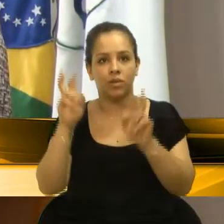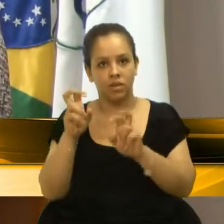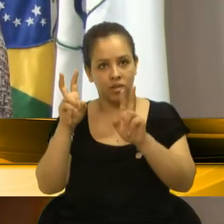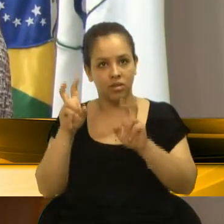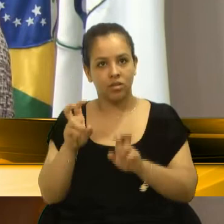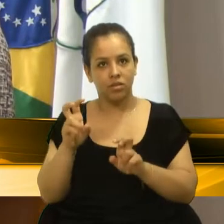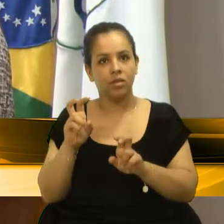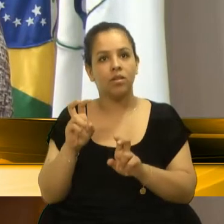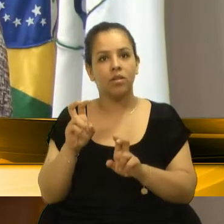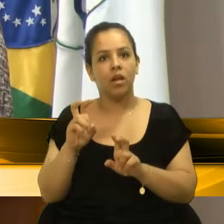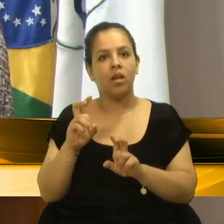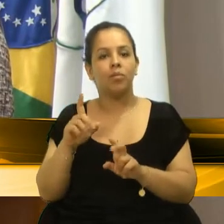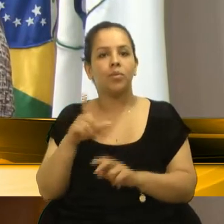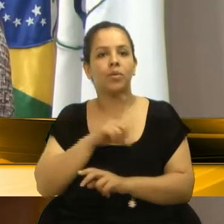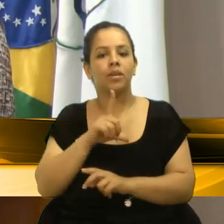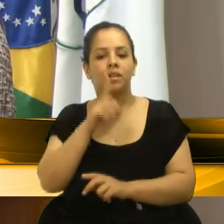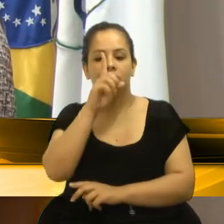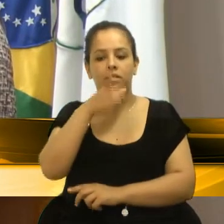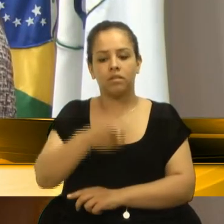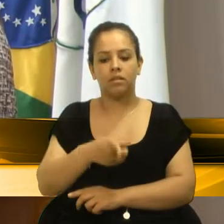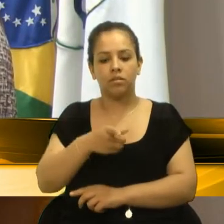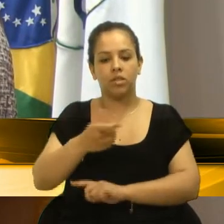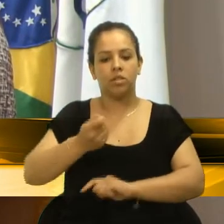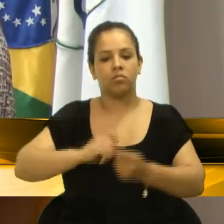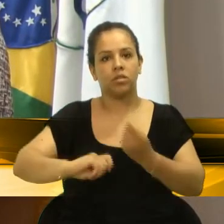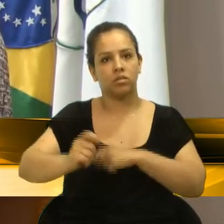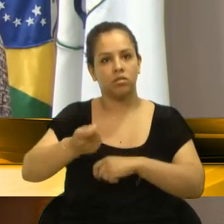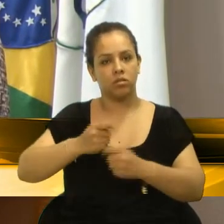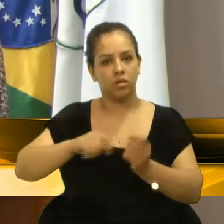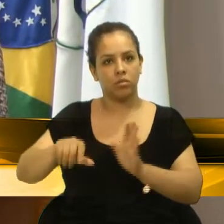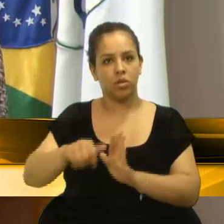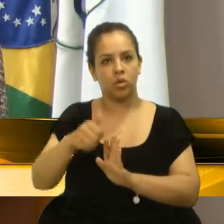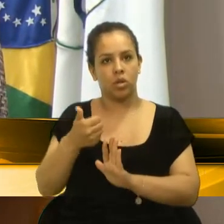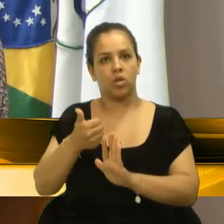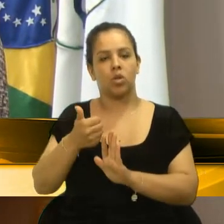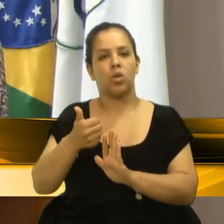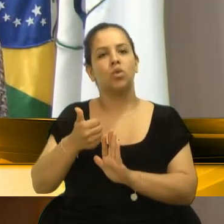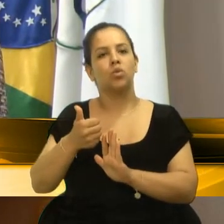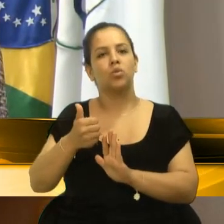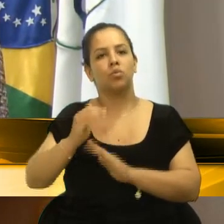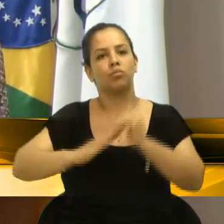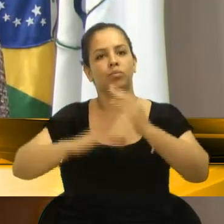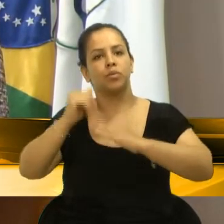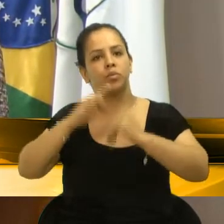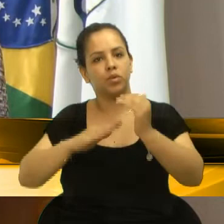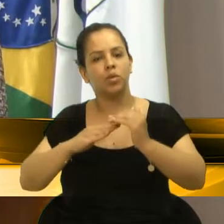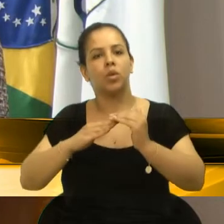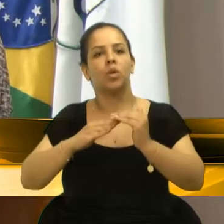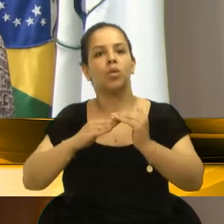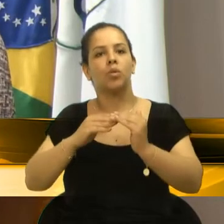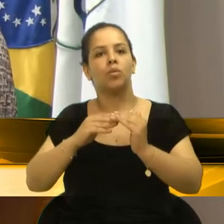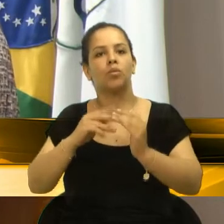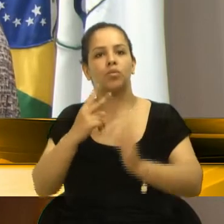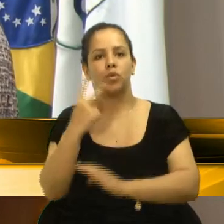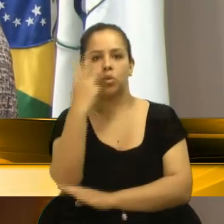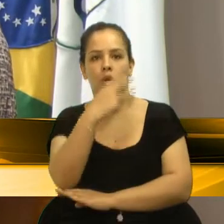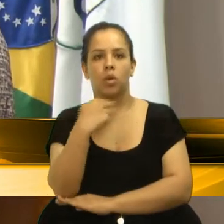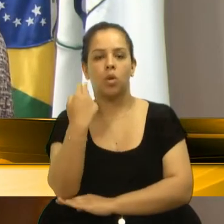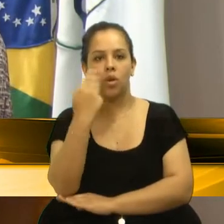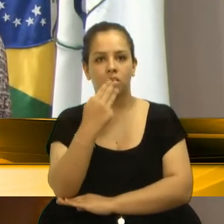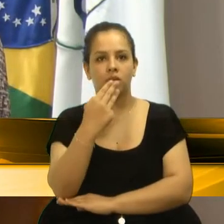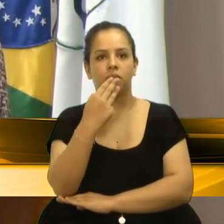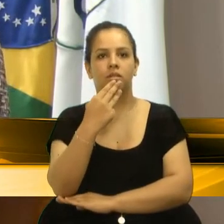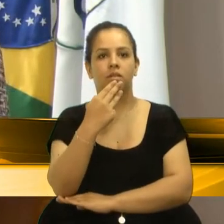da administração sobre a reforma do postão 24 horas, que, como já dito, estava prestes a